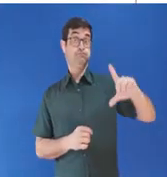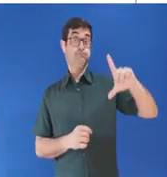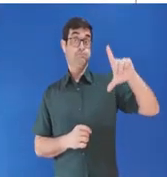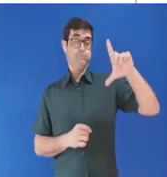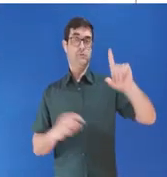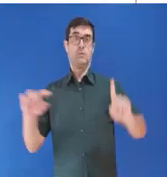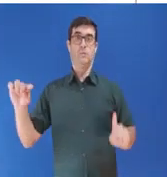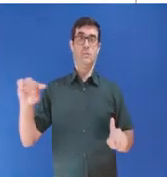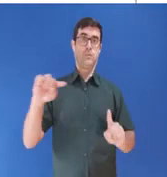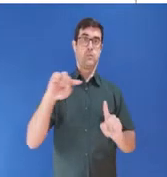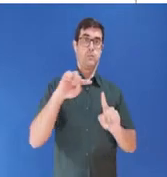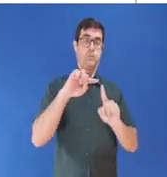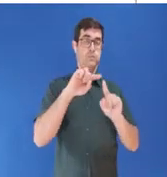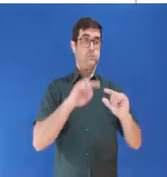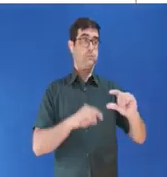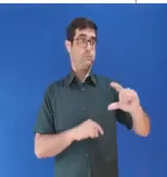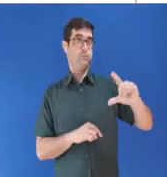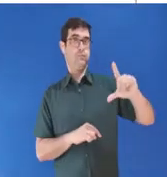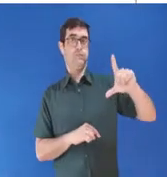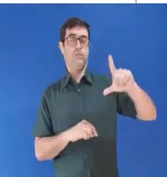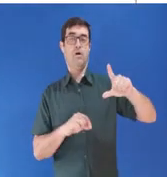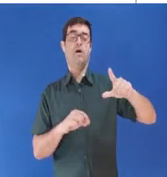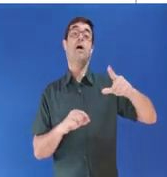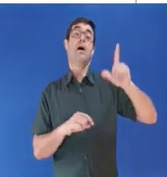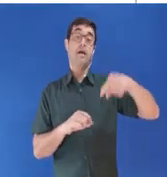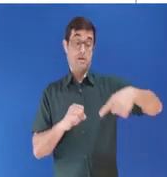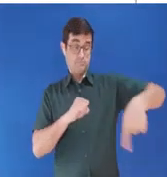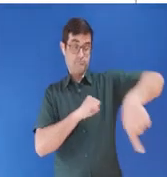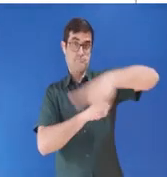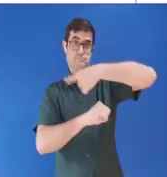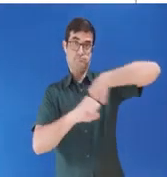orbitais, todos vão estar